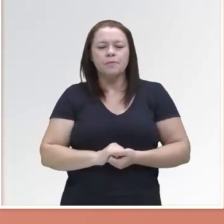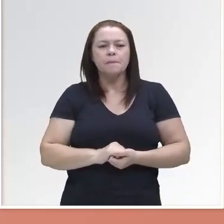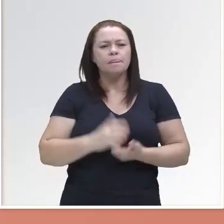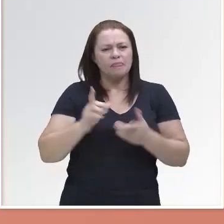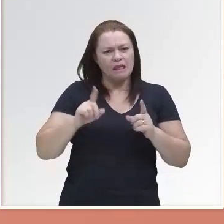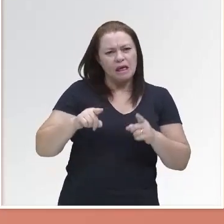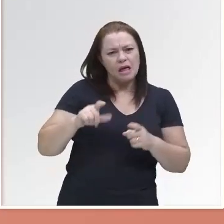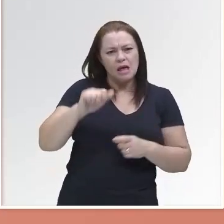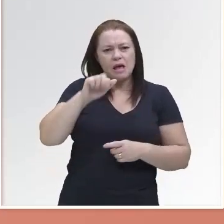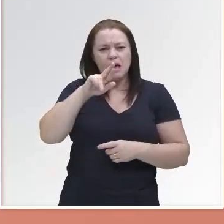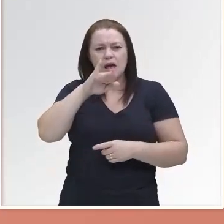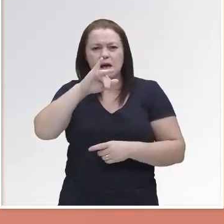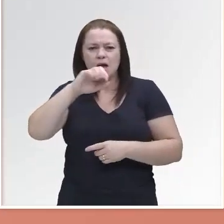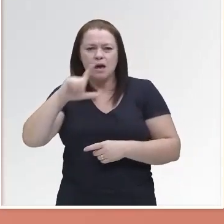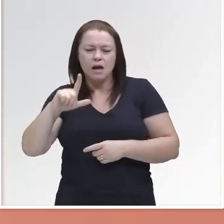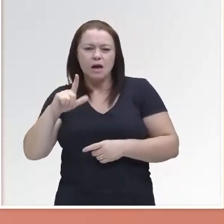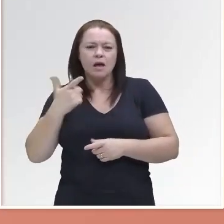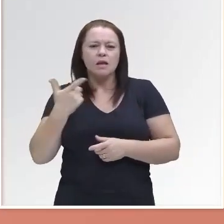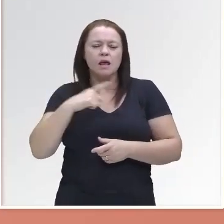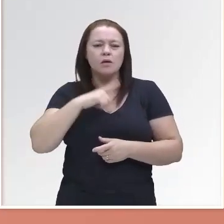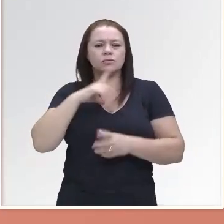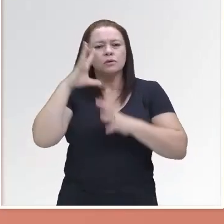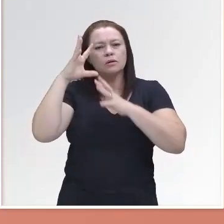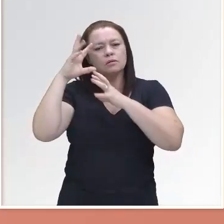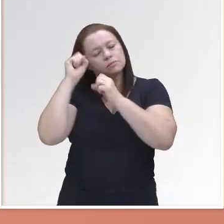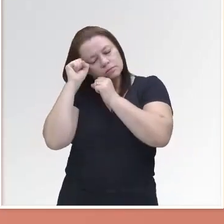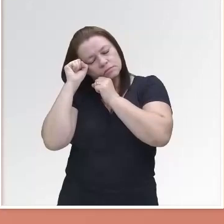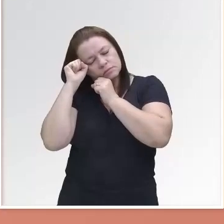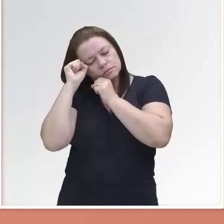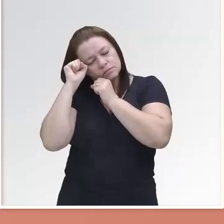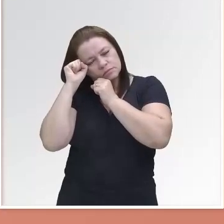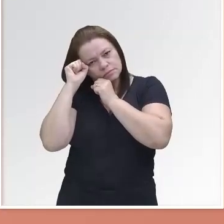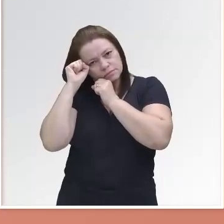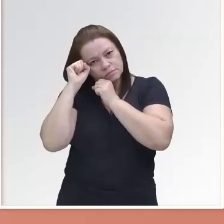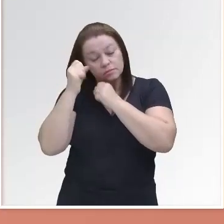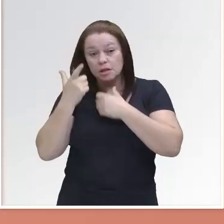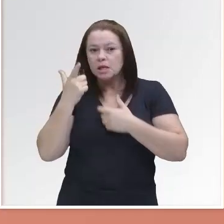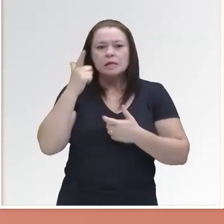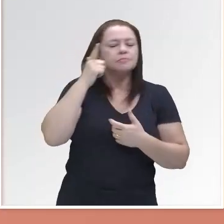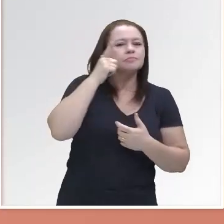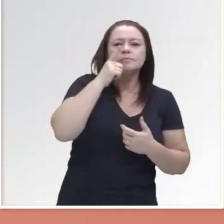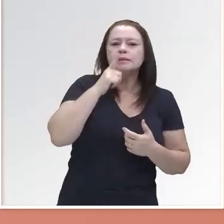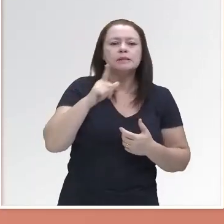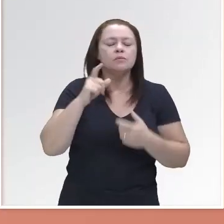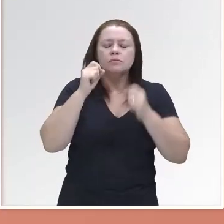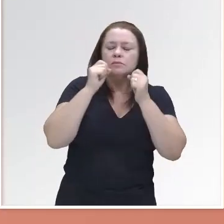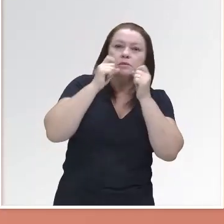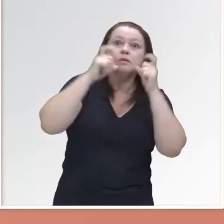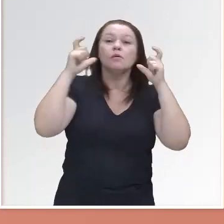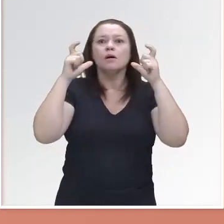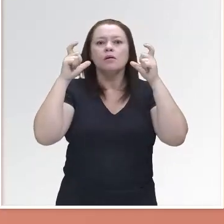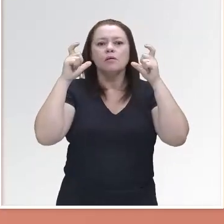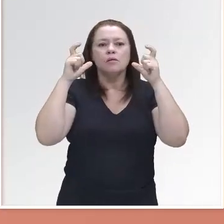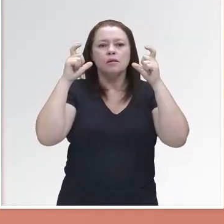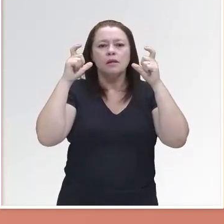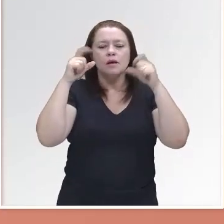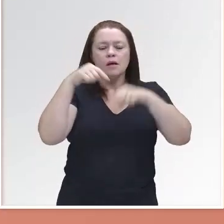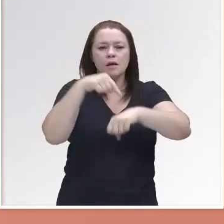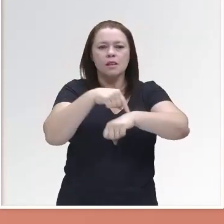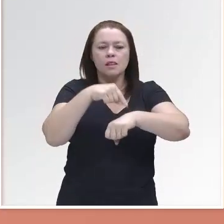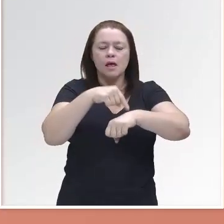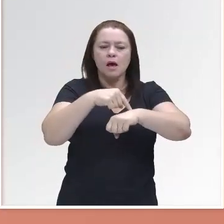Será que Ariel havia adormecido e não conseguiu acordar na hora